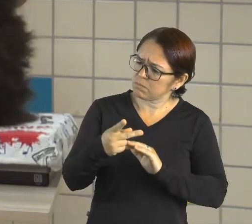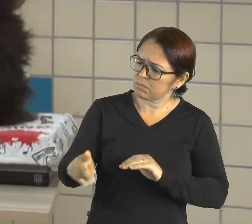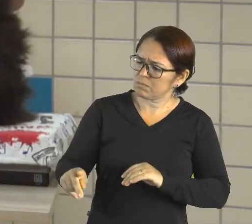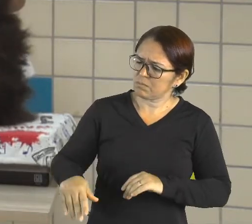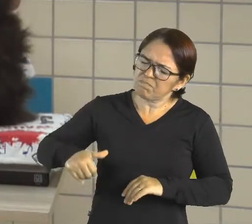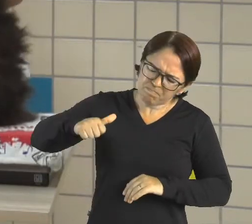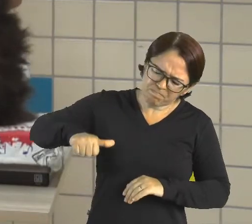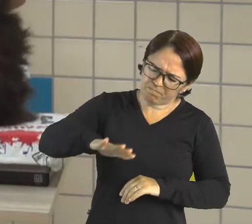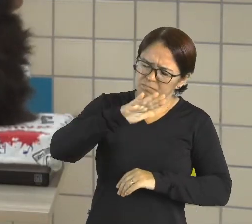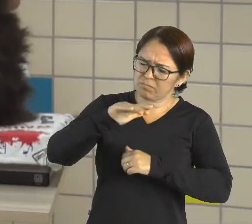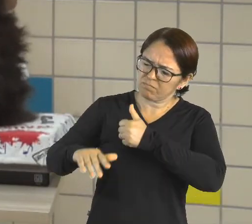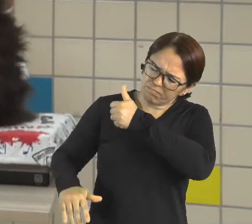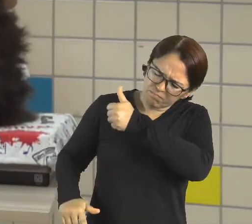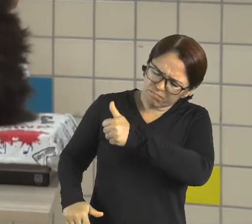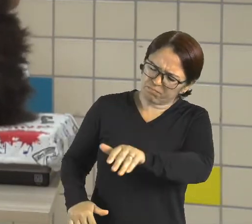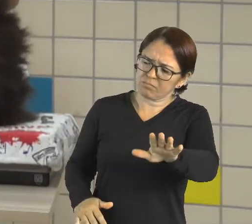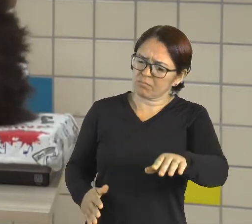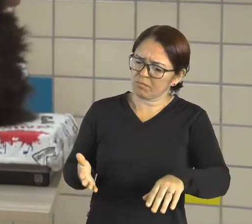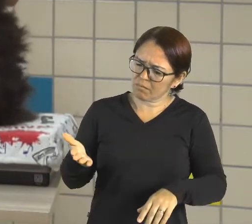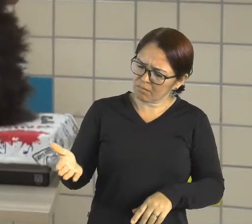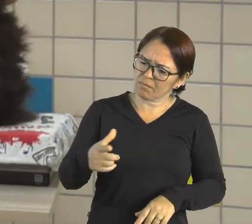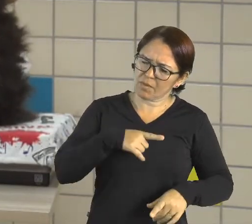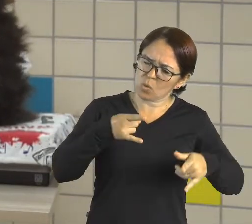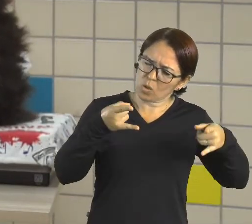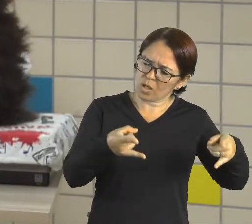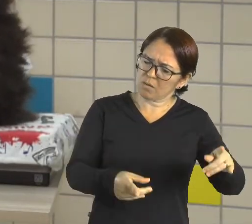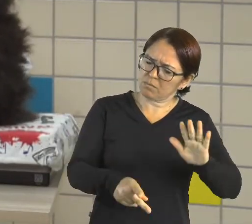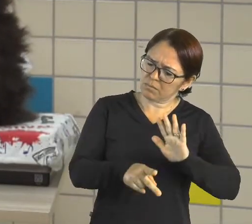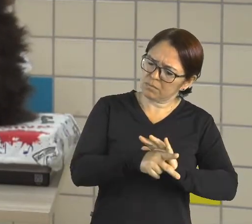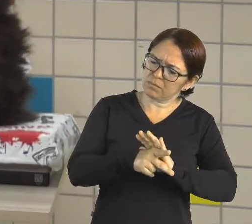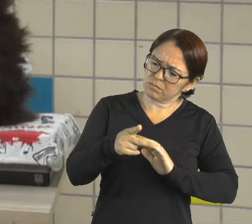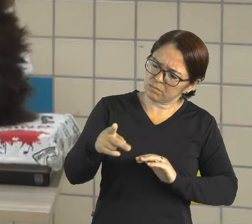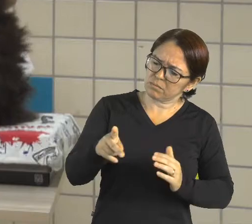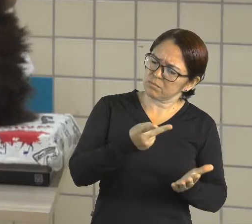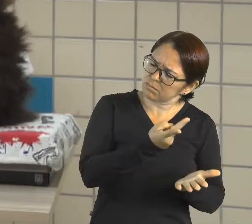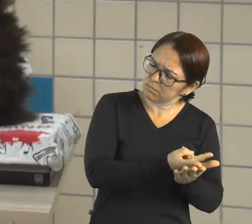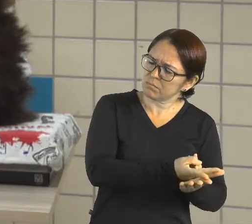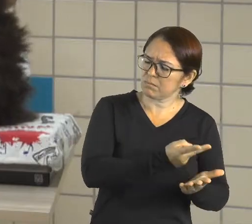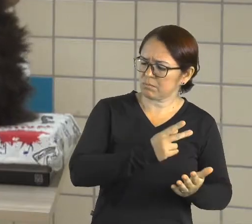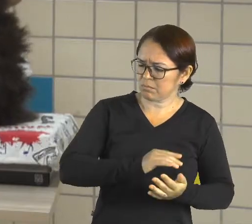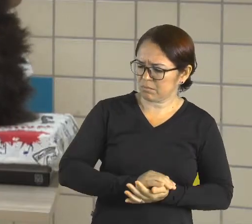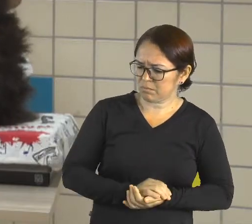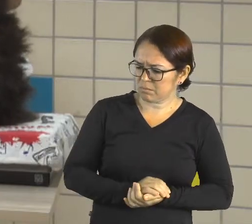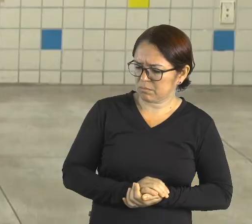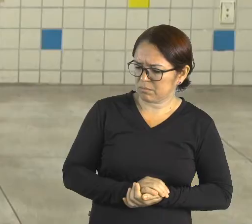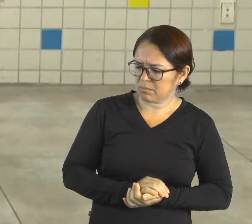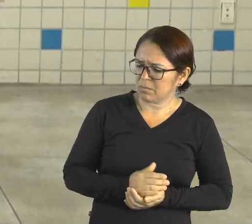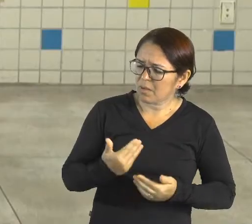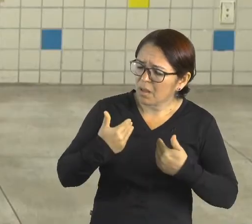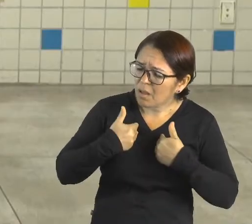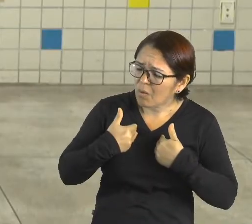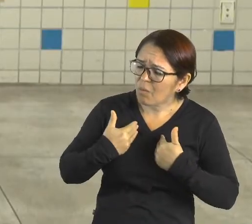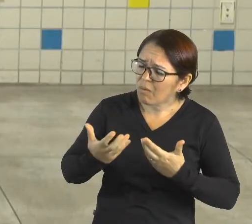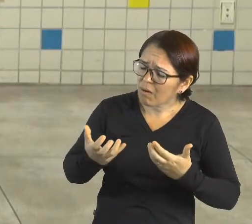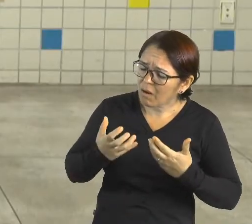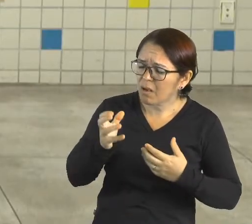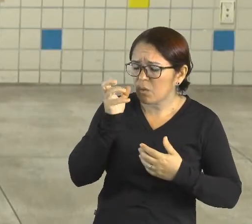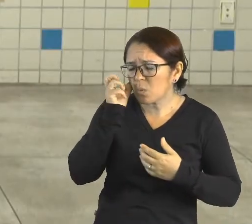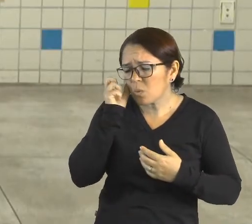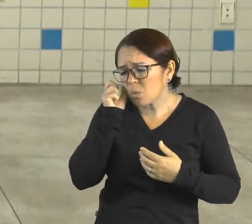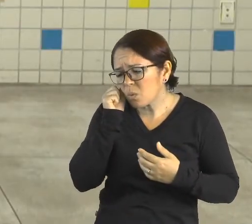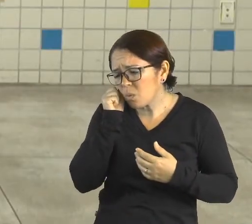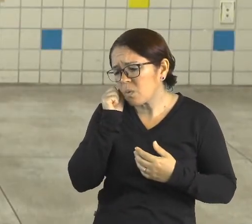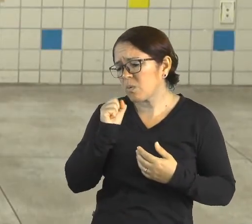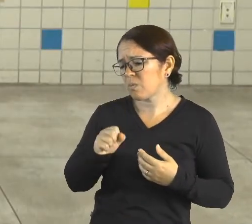deitar. Macaquinho sai daí, você tem a sua cama para se deitar. Papai quer dormir